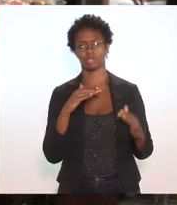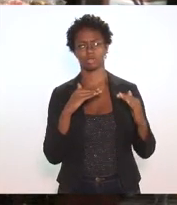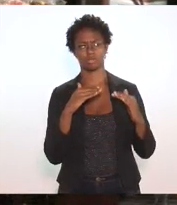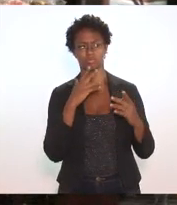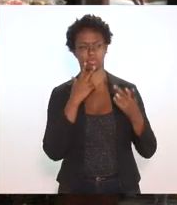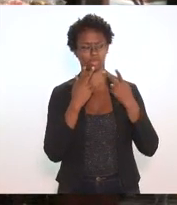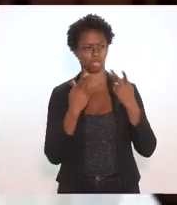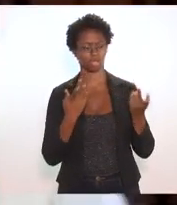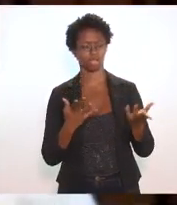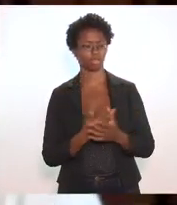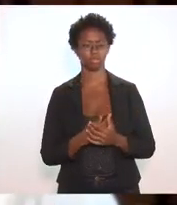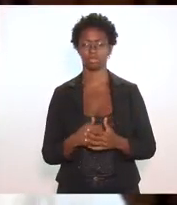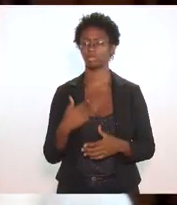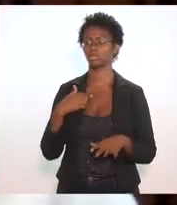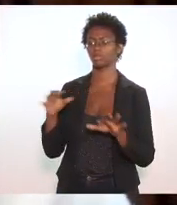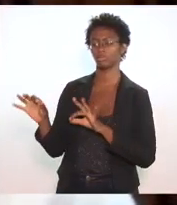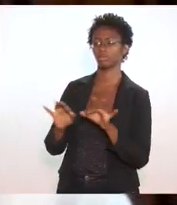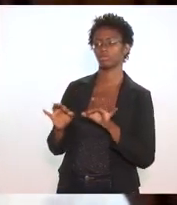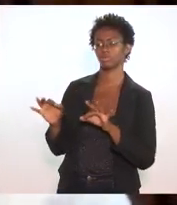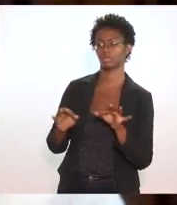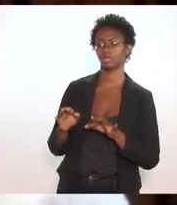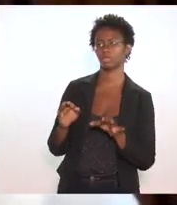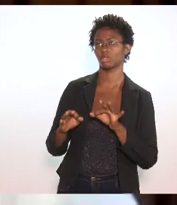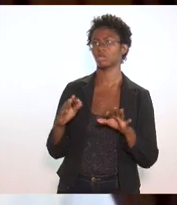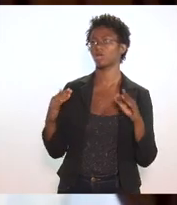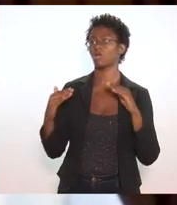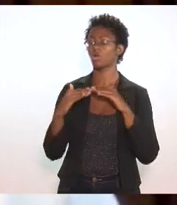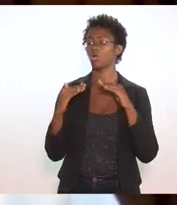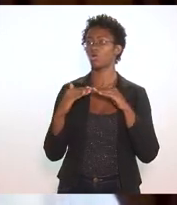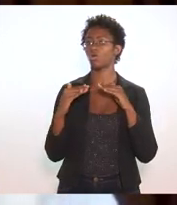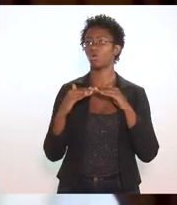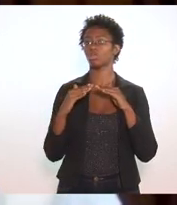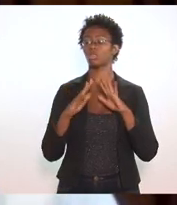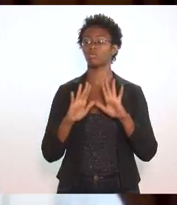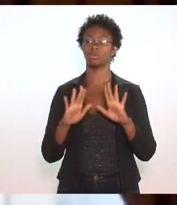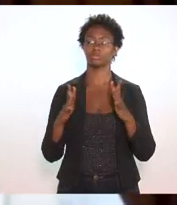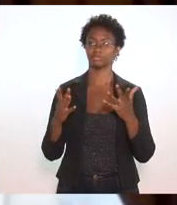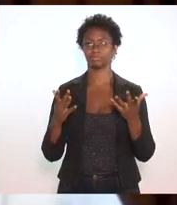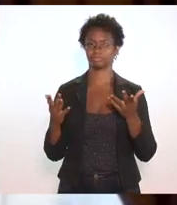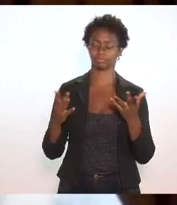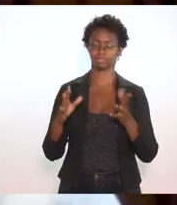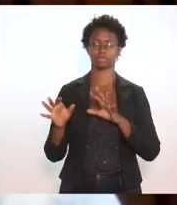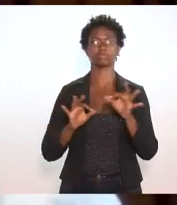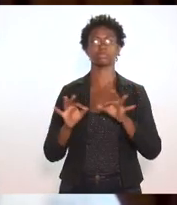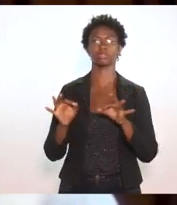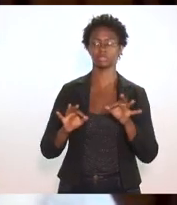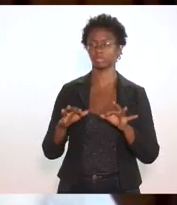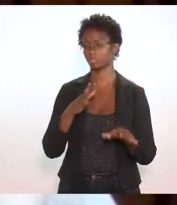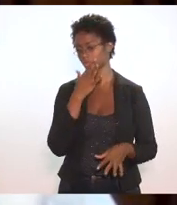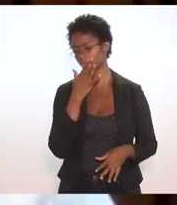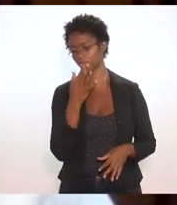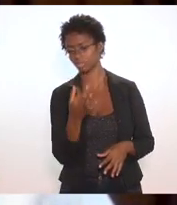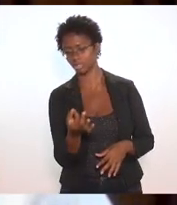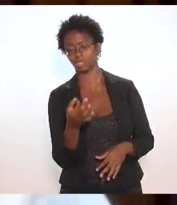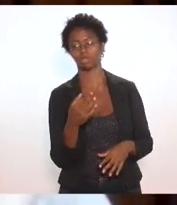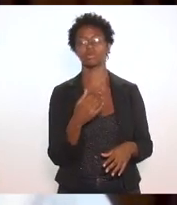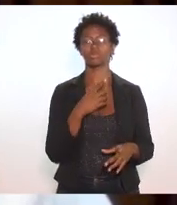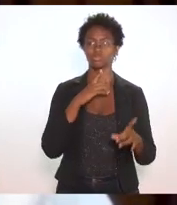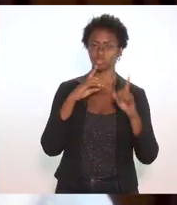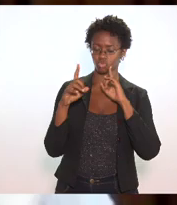Senhor presidente, eu preparei um parecer favorável, um parecer aqui. E, quer dizer, preparamos um parecer, fizemos um diálogo